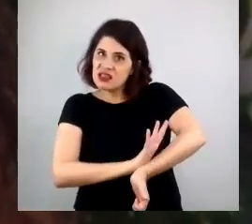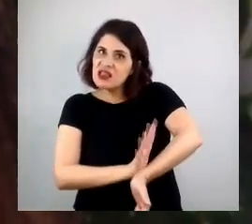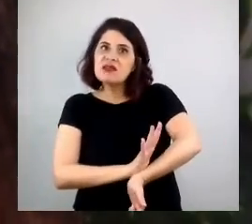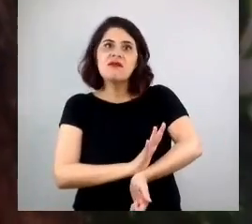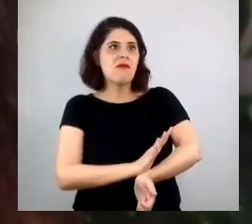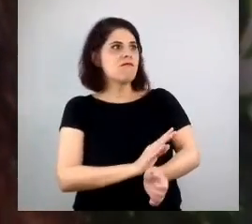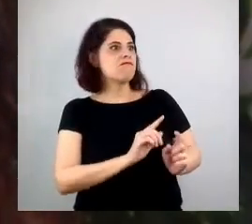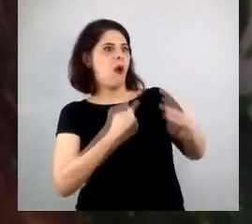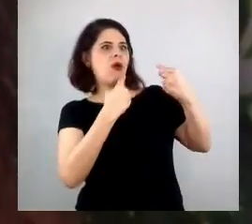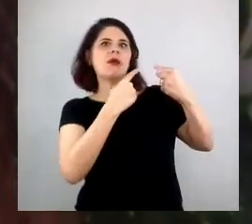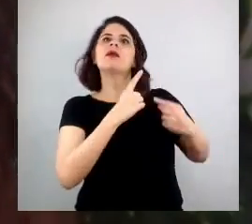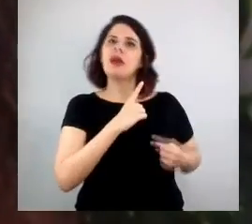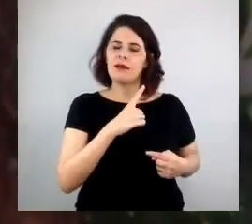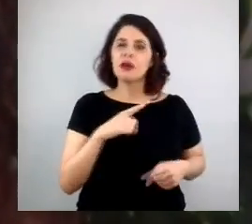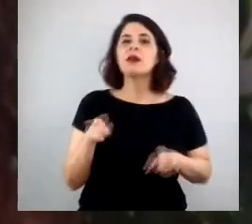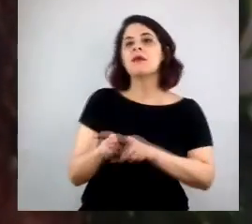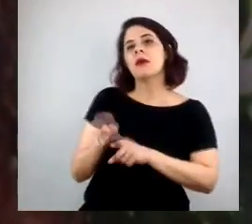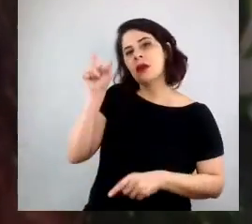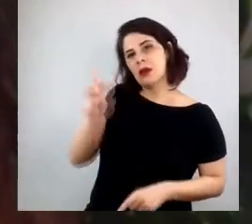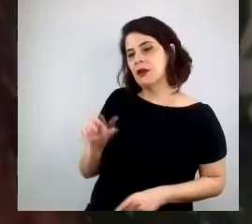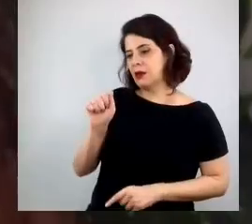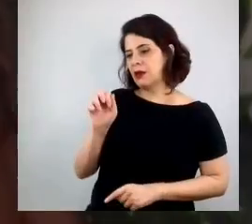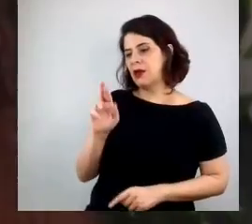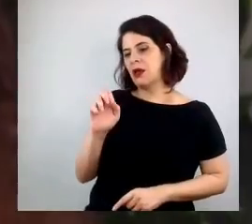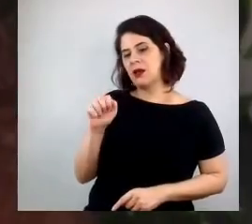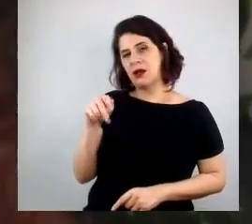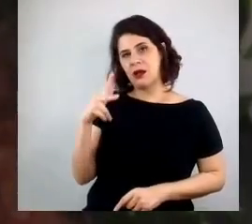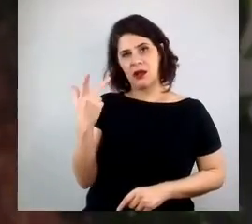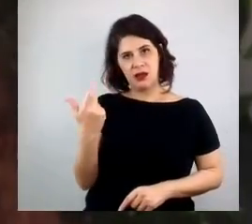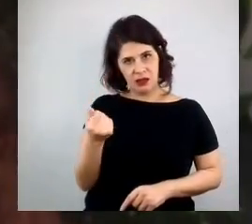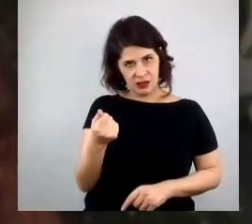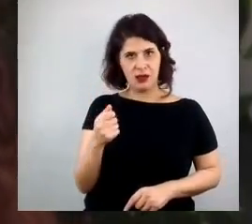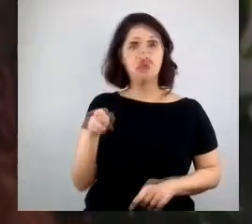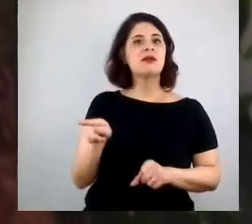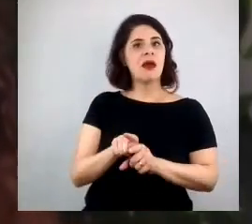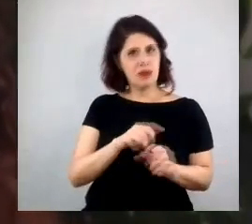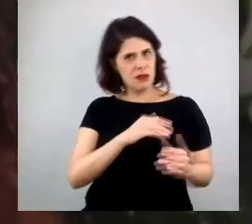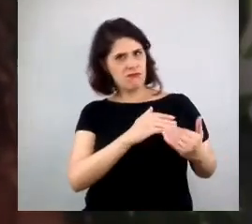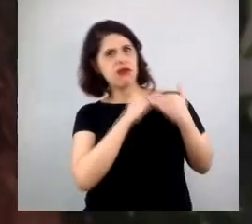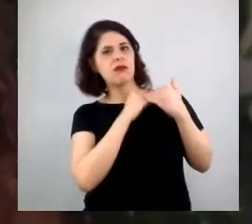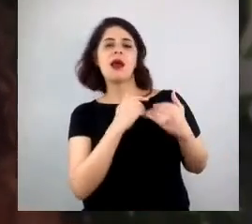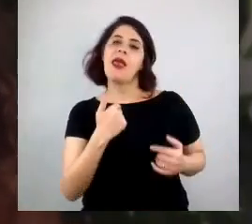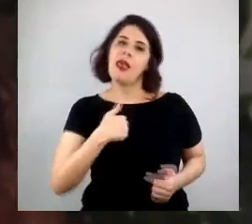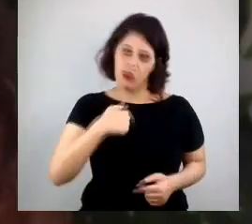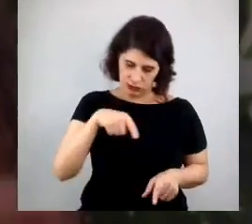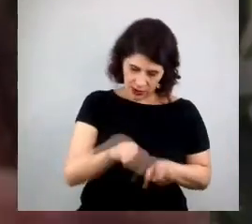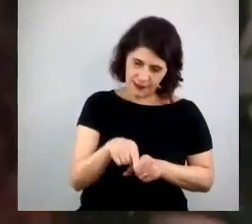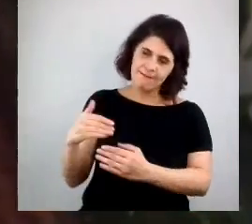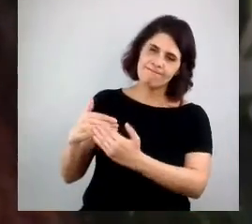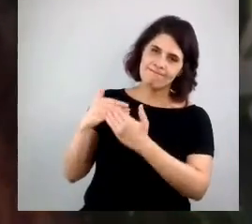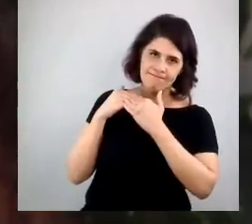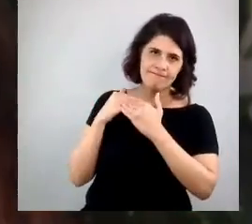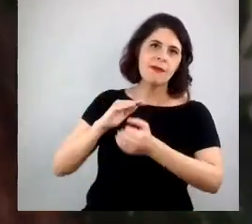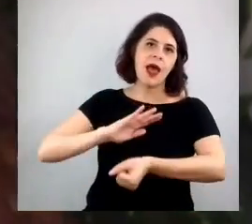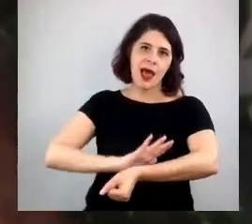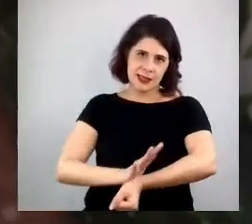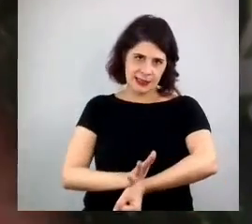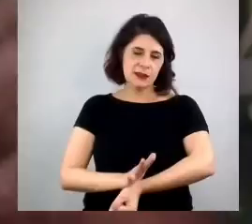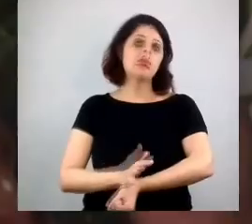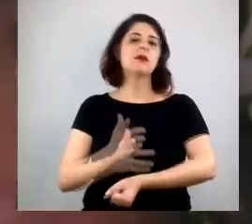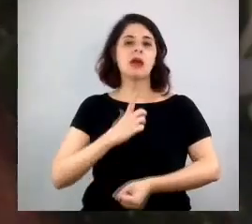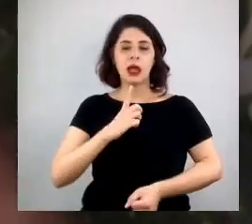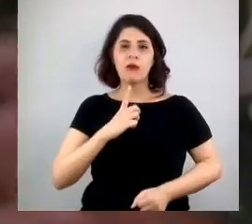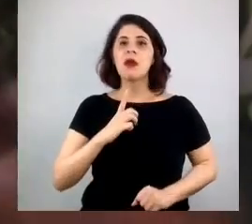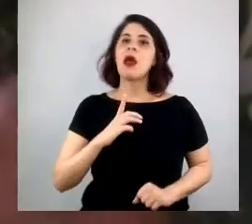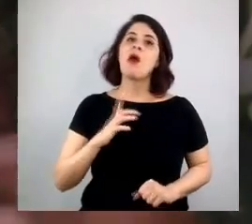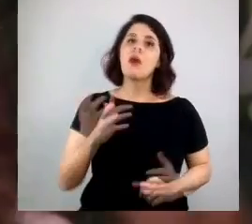O Aranha, o jogador Aranha, que também sofreu ataque racista, e eu. Então, a ideia era justamente trazer pessoas de